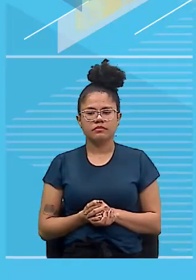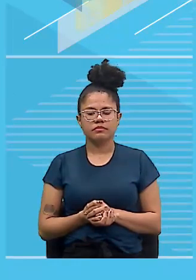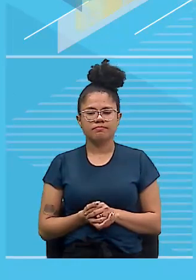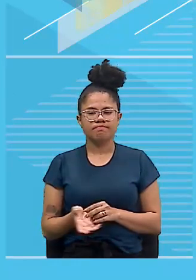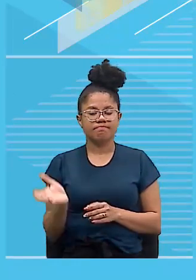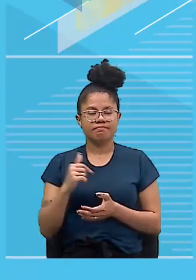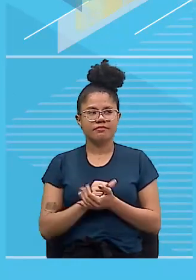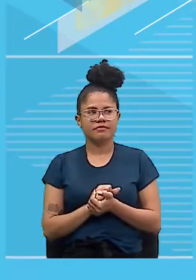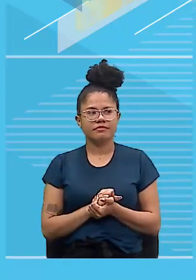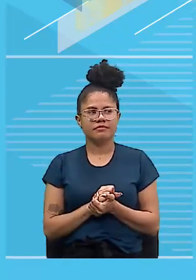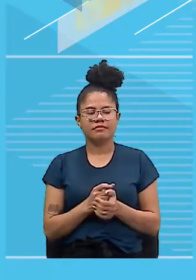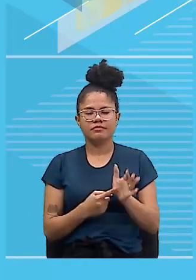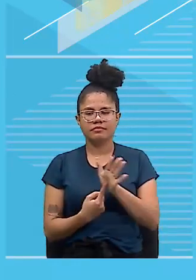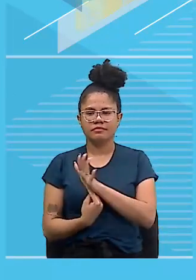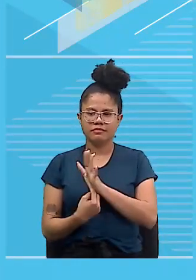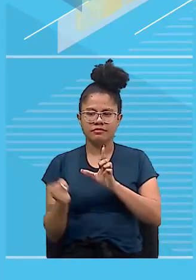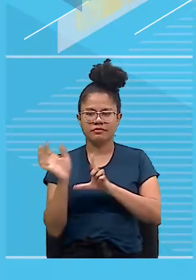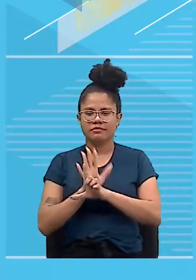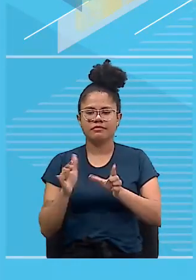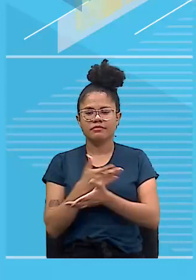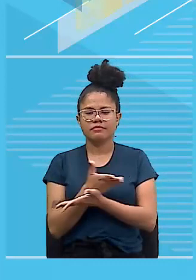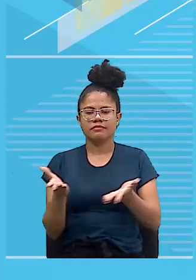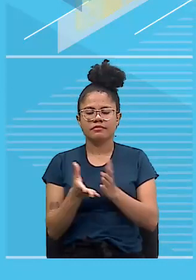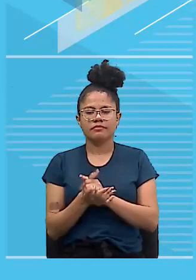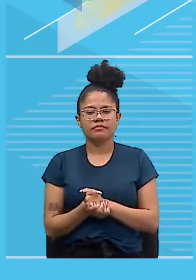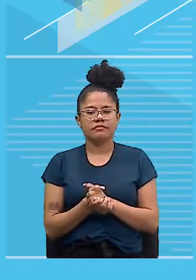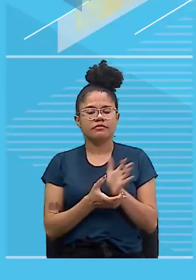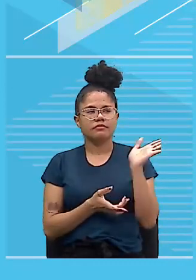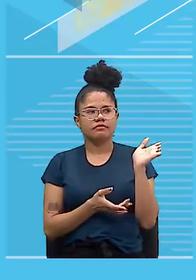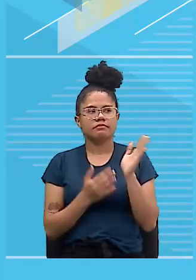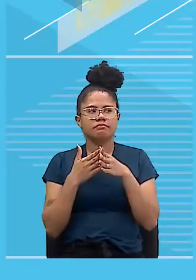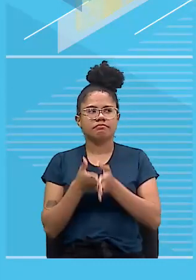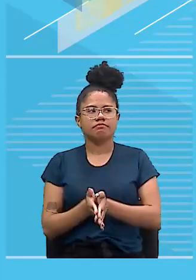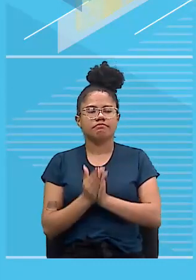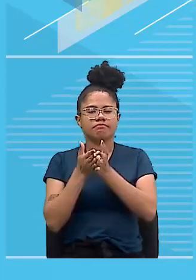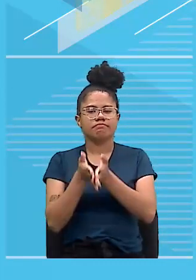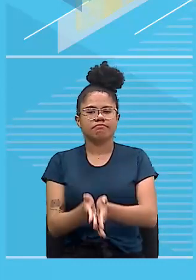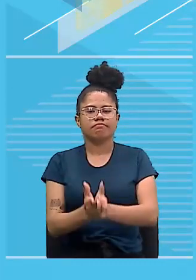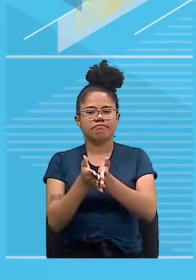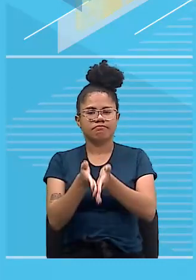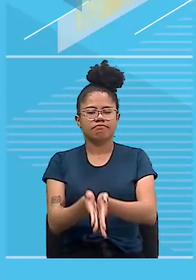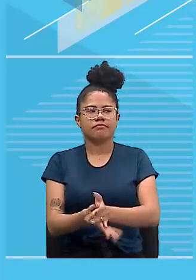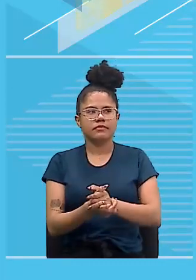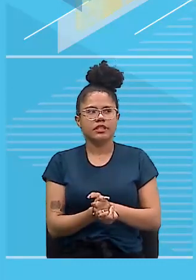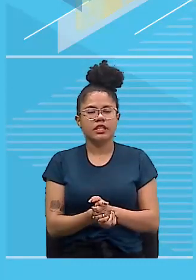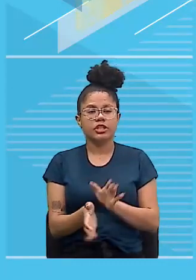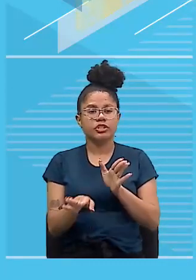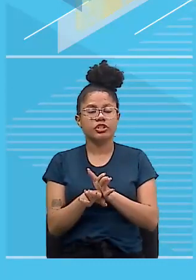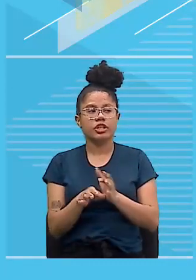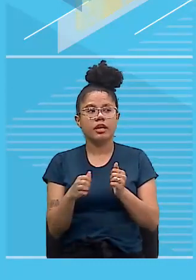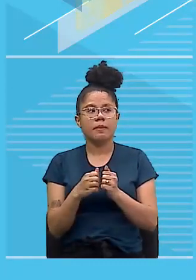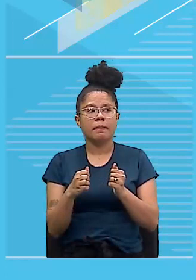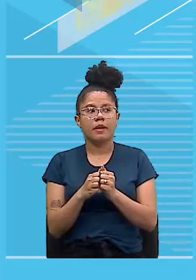embora Danielzinho traga imagem aqui Obrigado galera eles embarcam lanchas quando chegam próximo